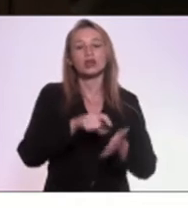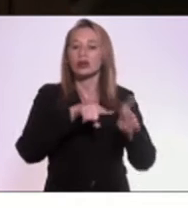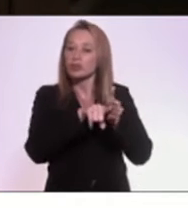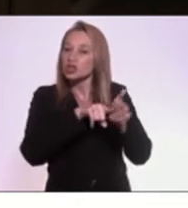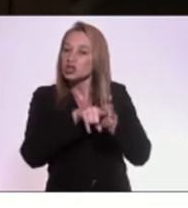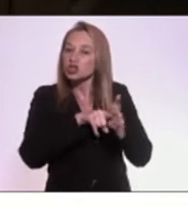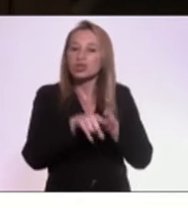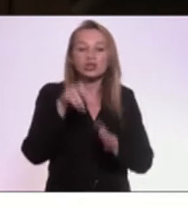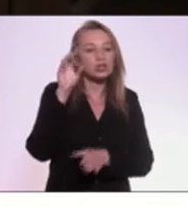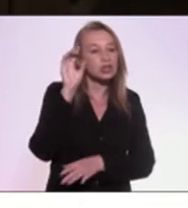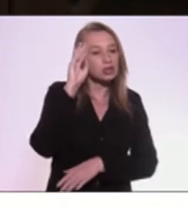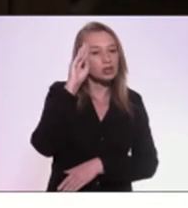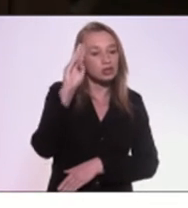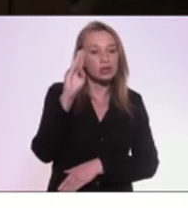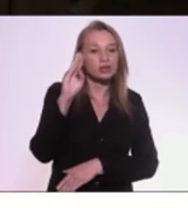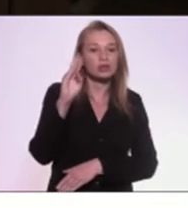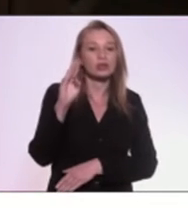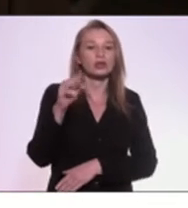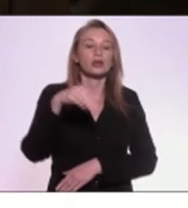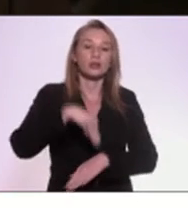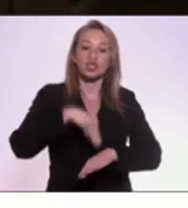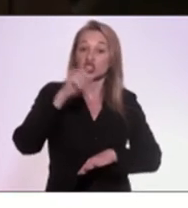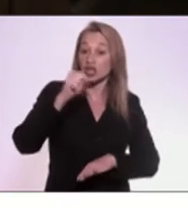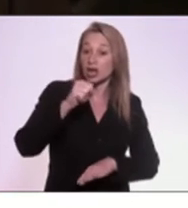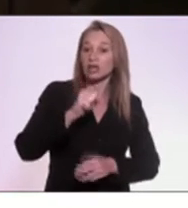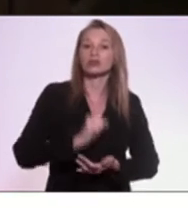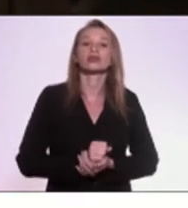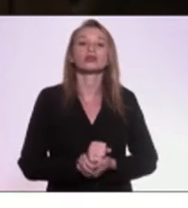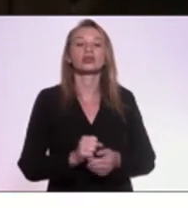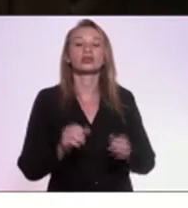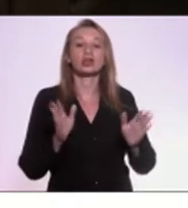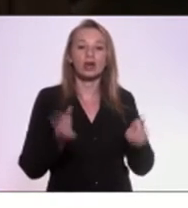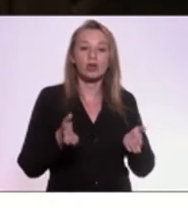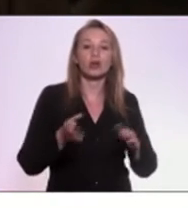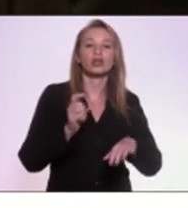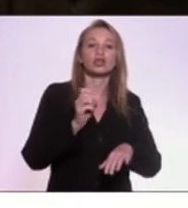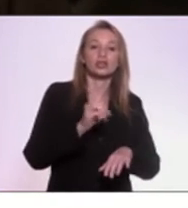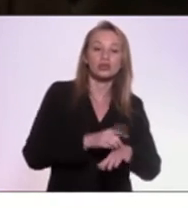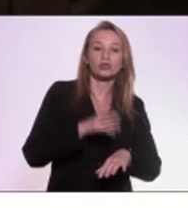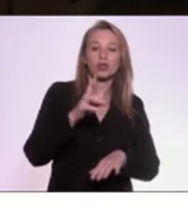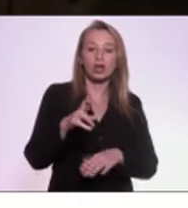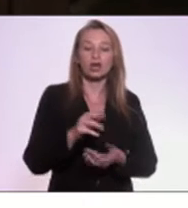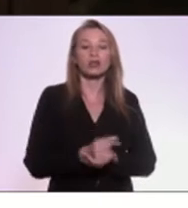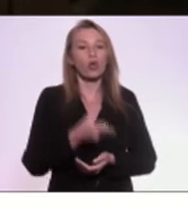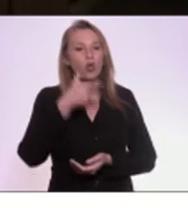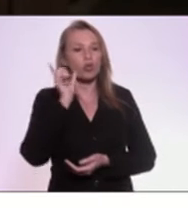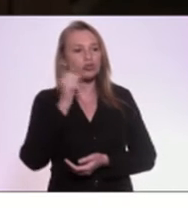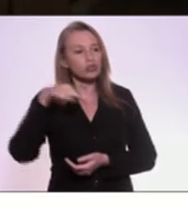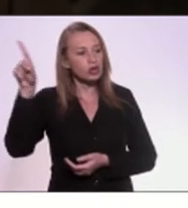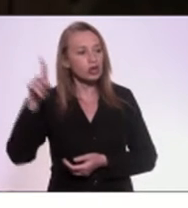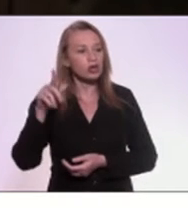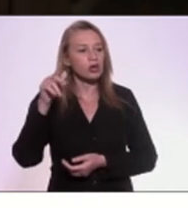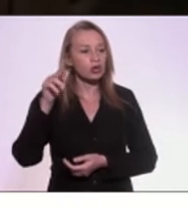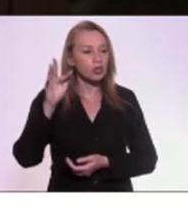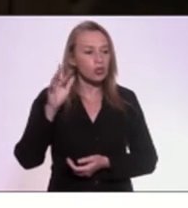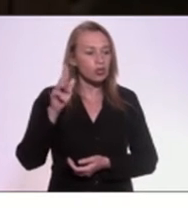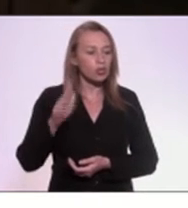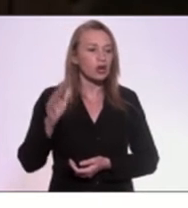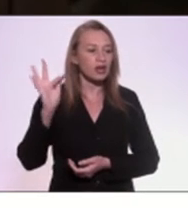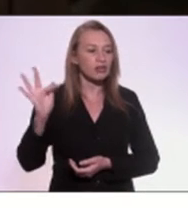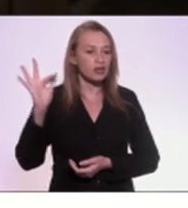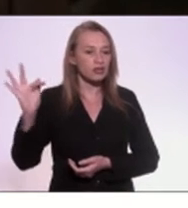pesquisa especializada em nível de mestrado, agora em nível de doutorado. E estive lá ontem na FFP